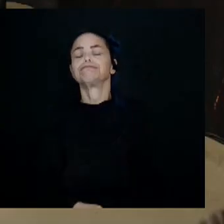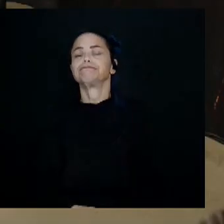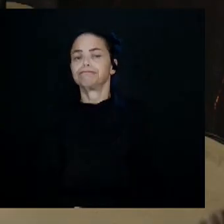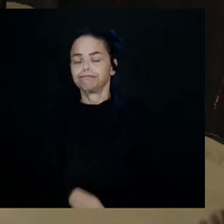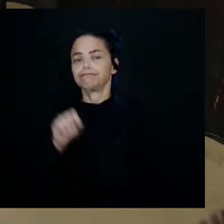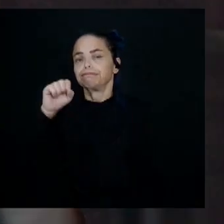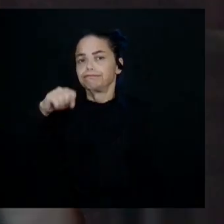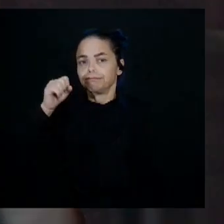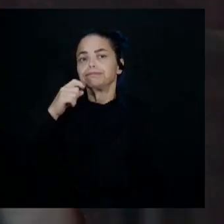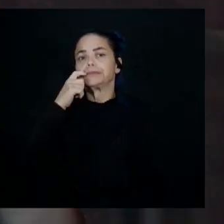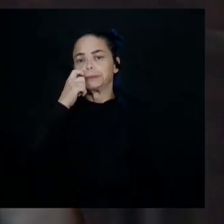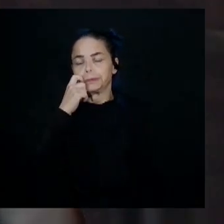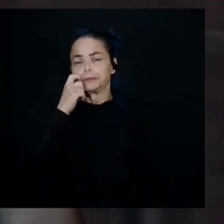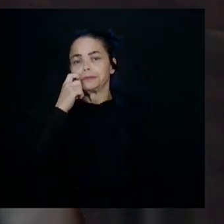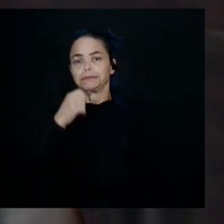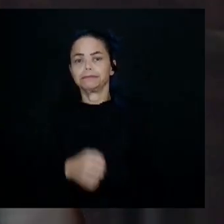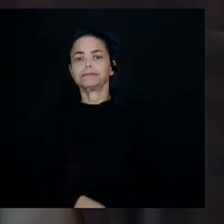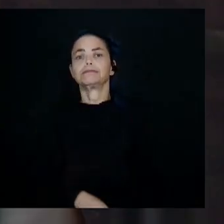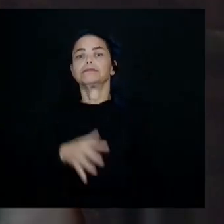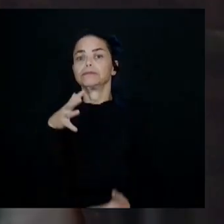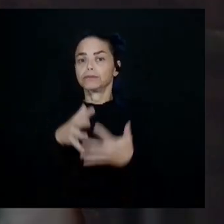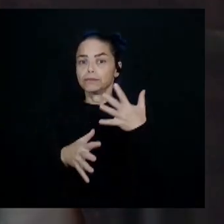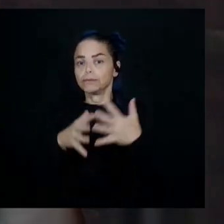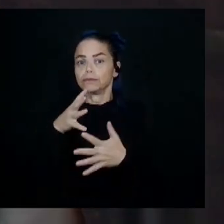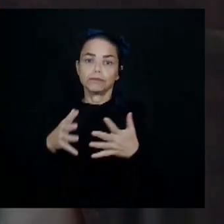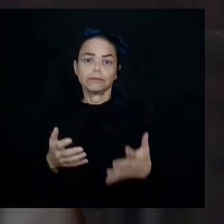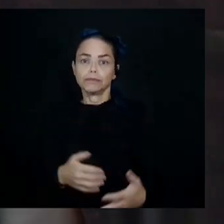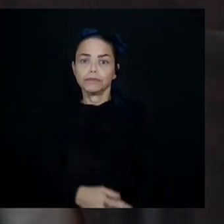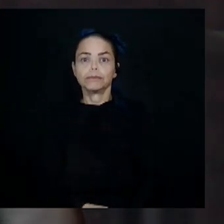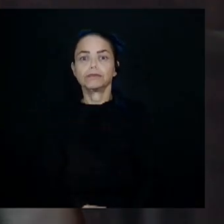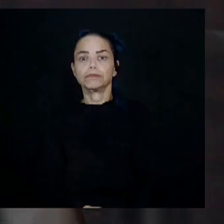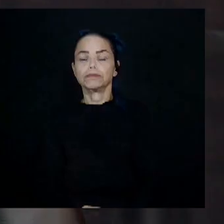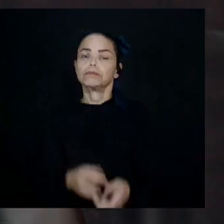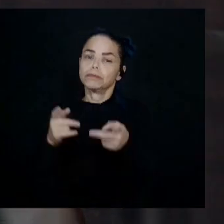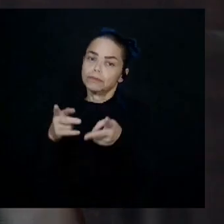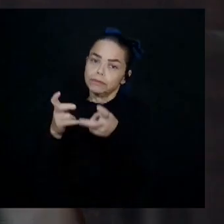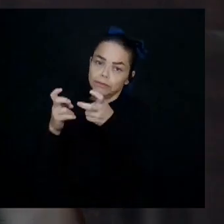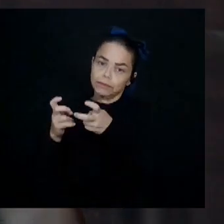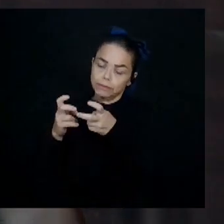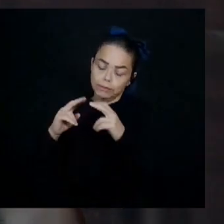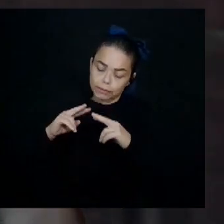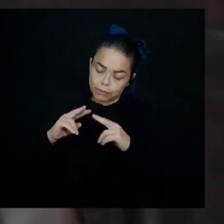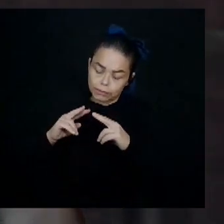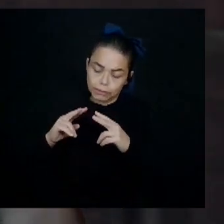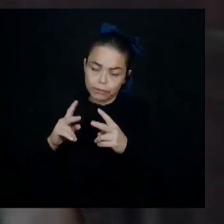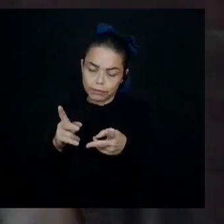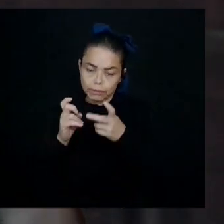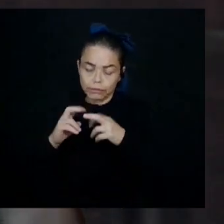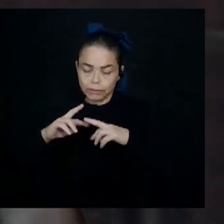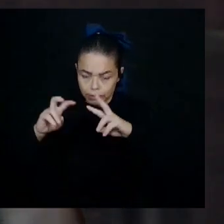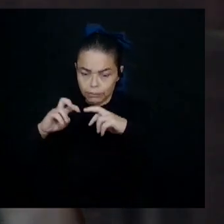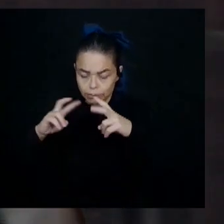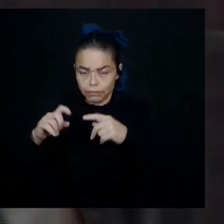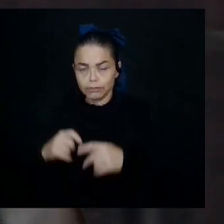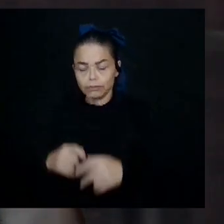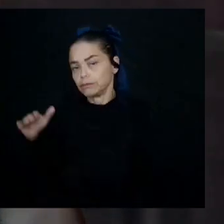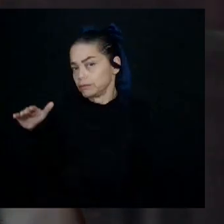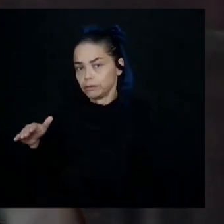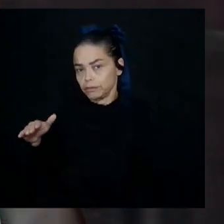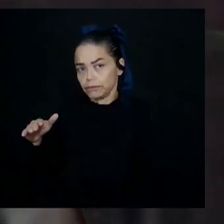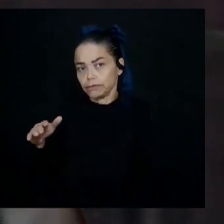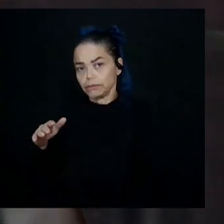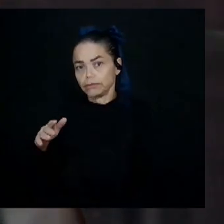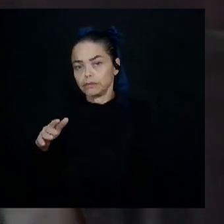uma super de uma confusão quando ela percebe. Uhum. Porque às vezes a própria criança não tem um bom